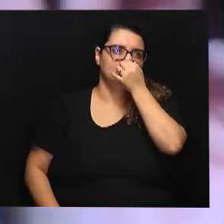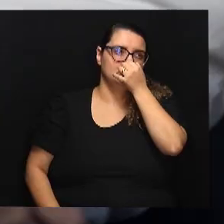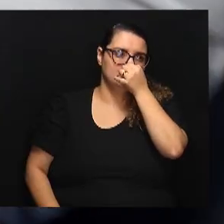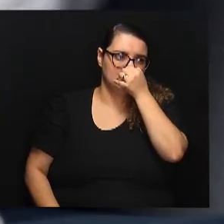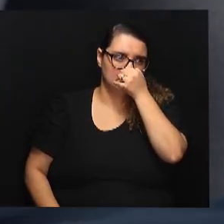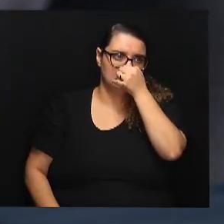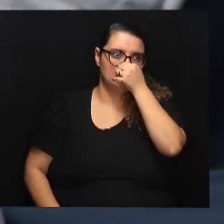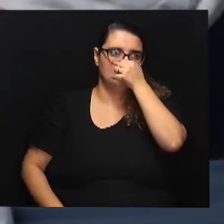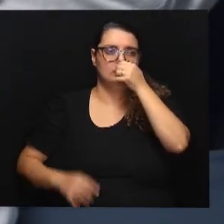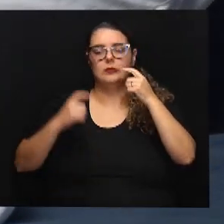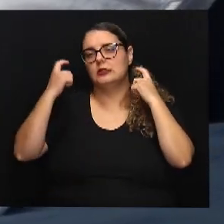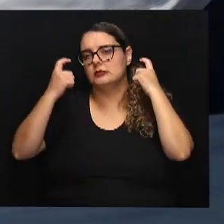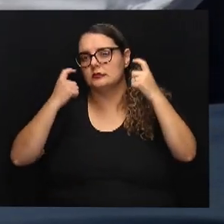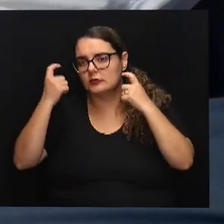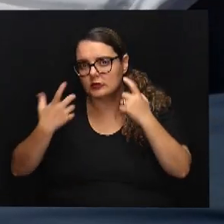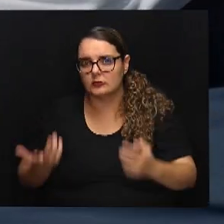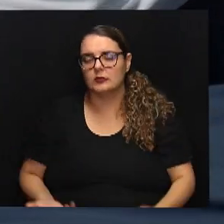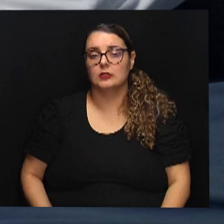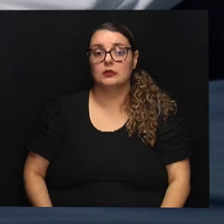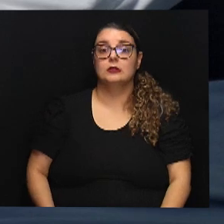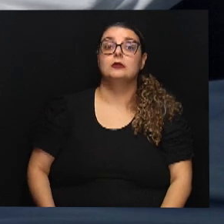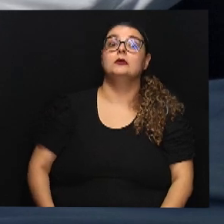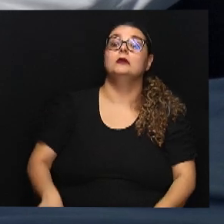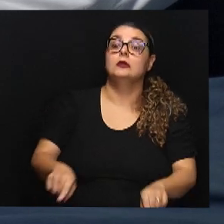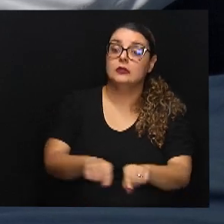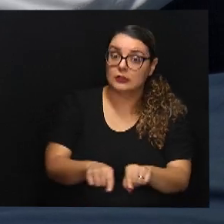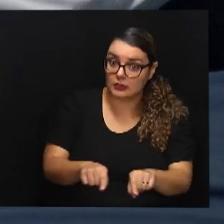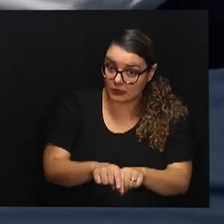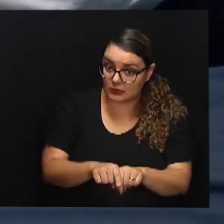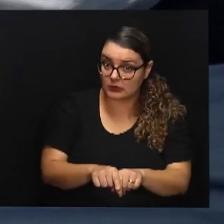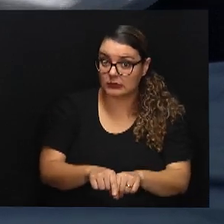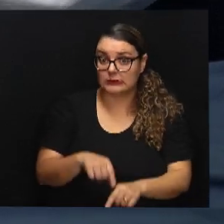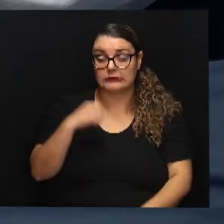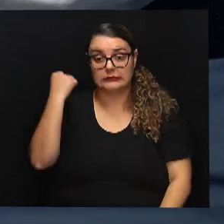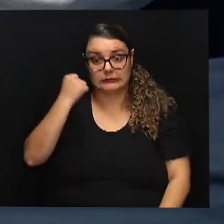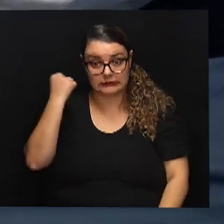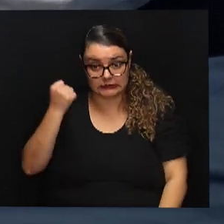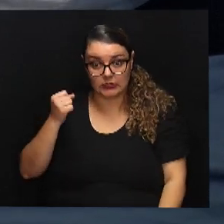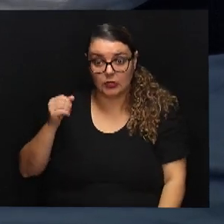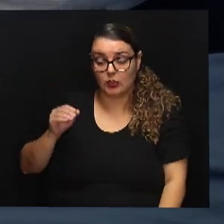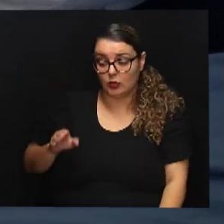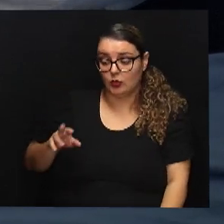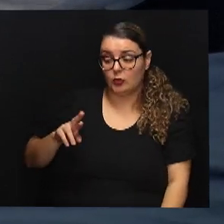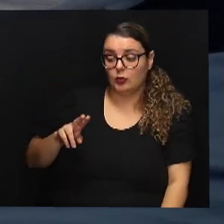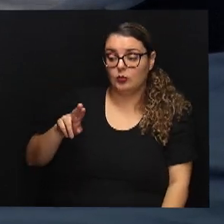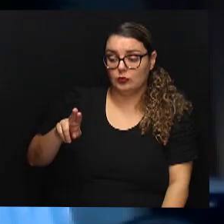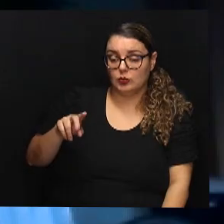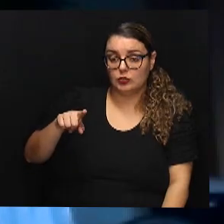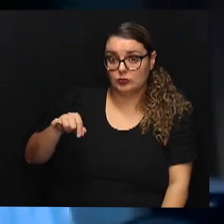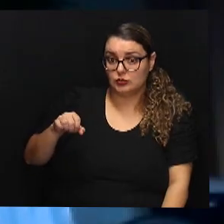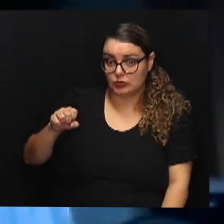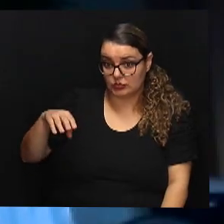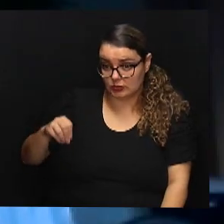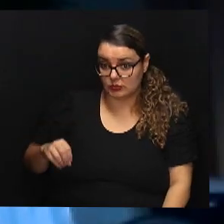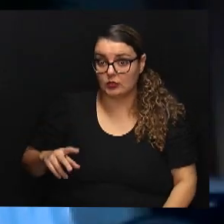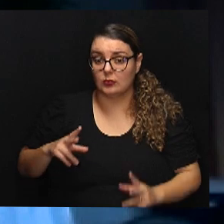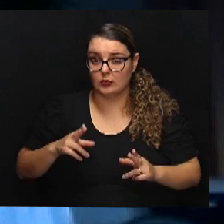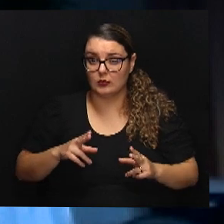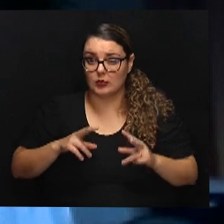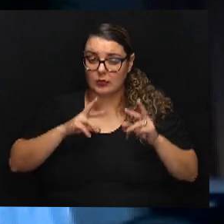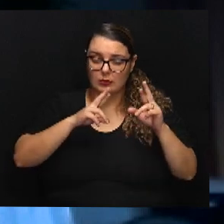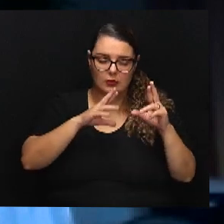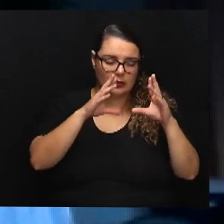ser causada pelo estresse, pelas preocupações, né, que também vão agravar o